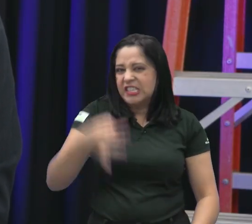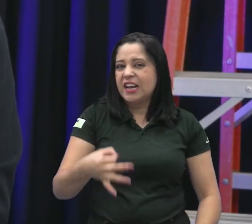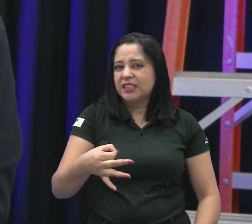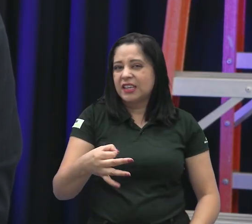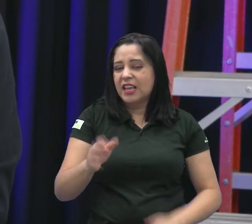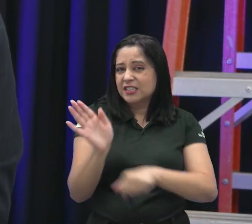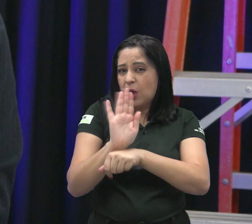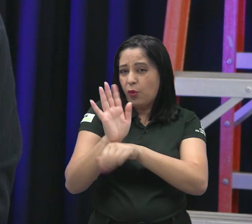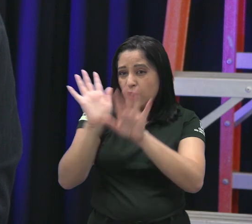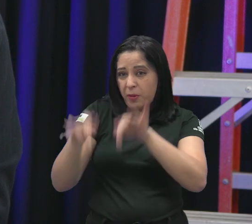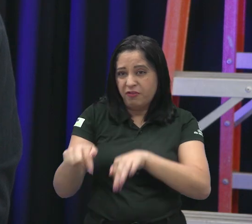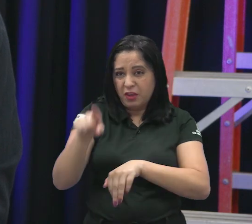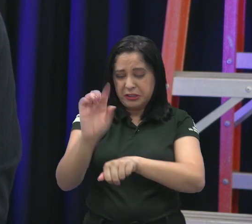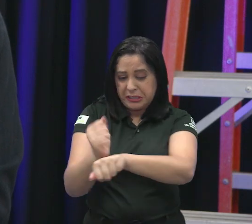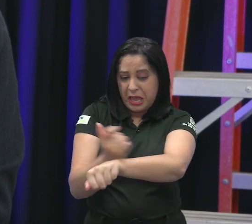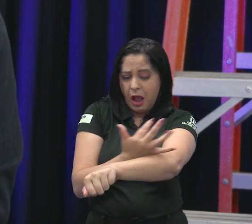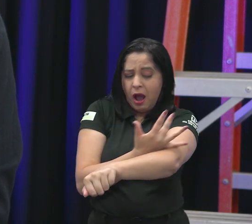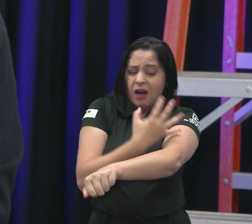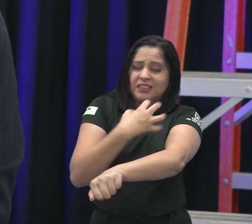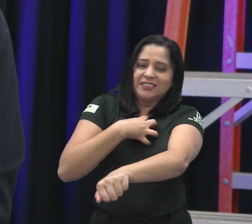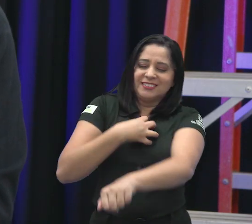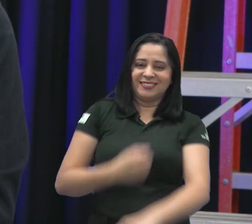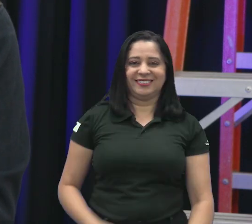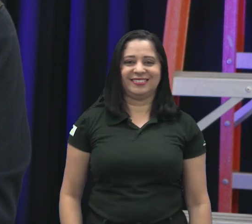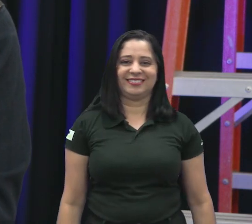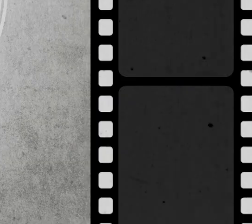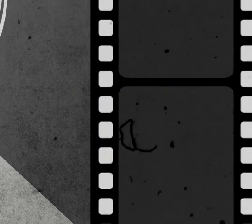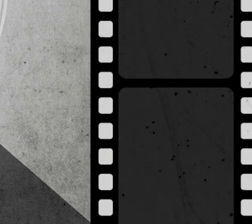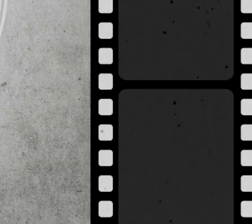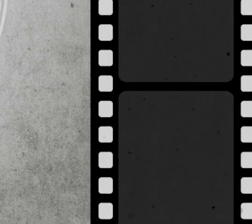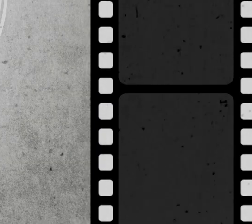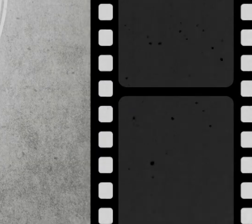Tenho certeza que no final você vai se emocionar. Vamos conferir.